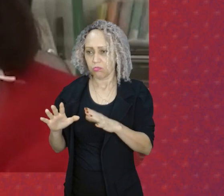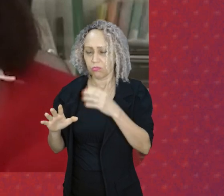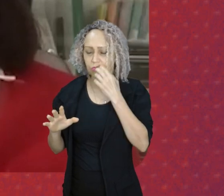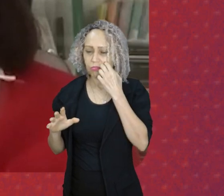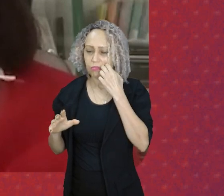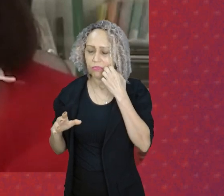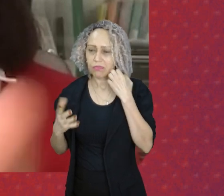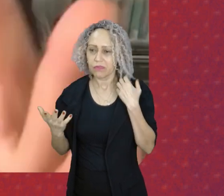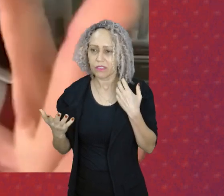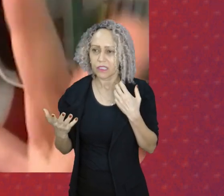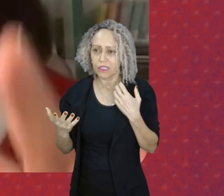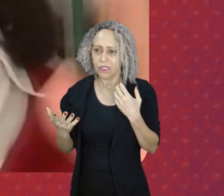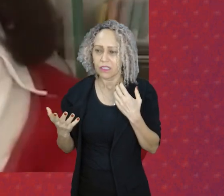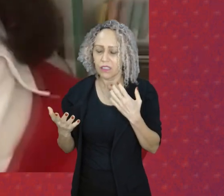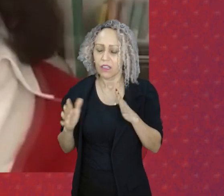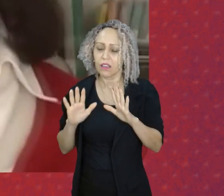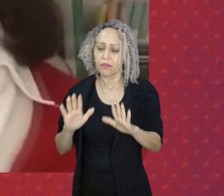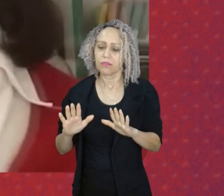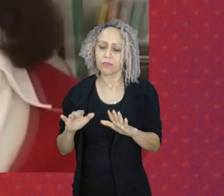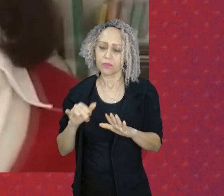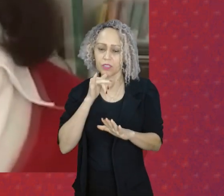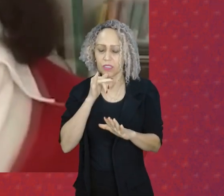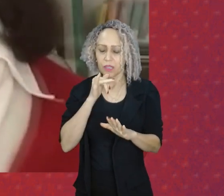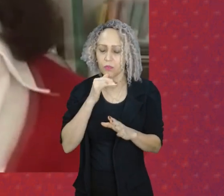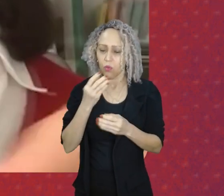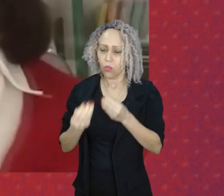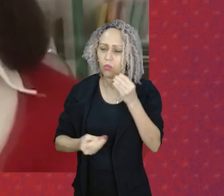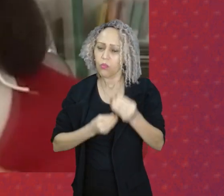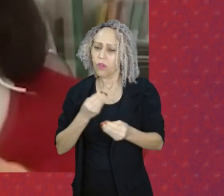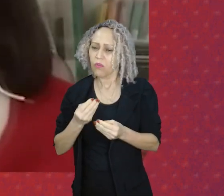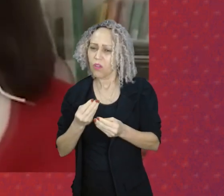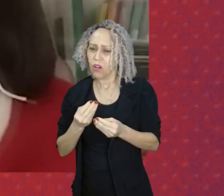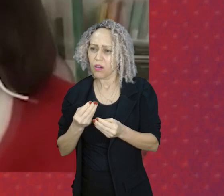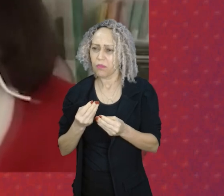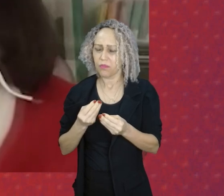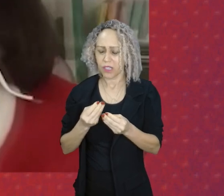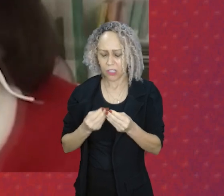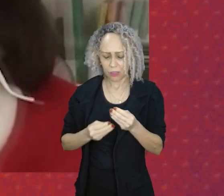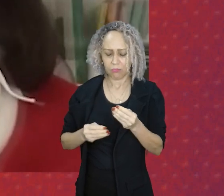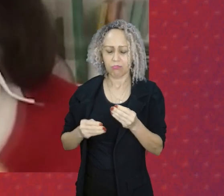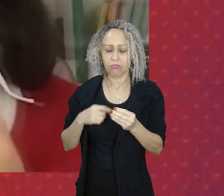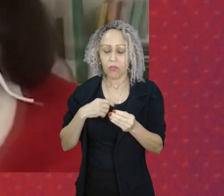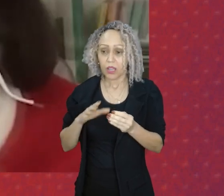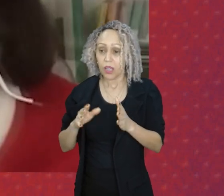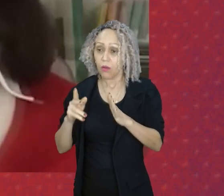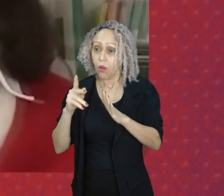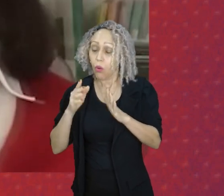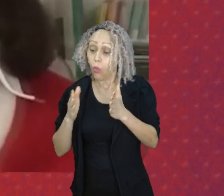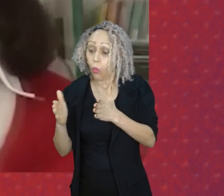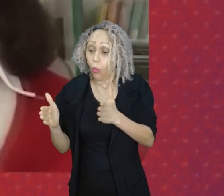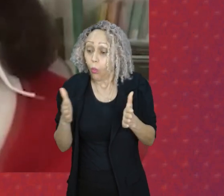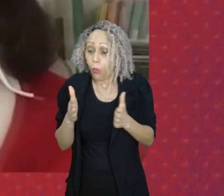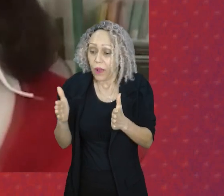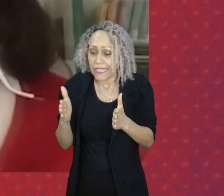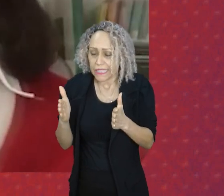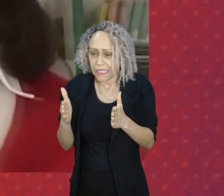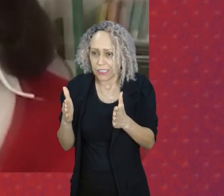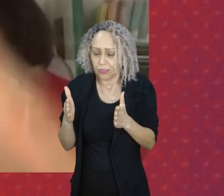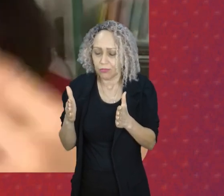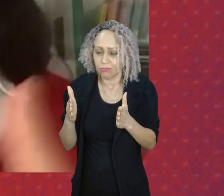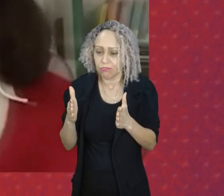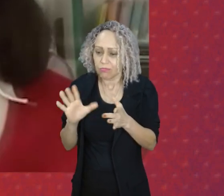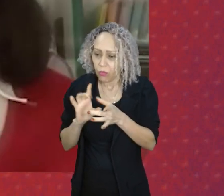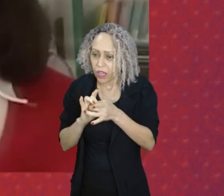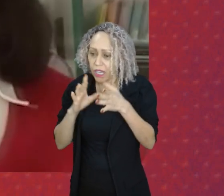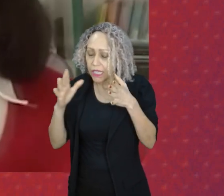como uma forma de democratização dos mandatos e também de democratização dos parlamentos, porque quando um parlamentar